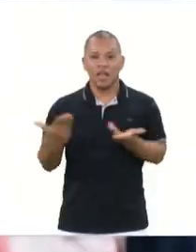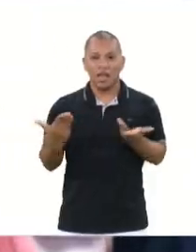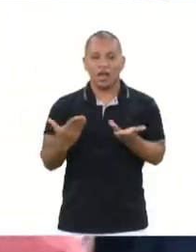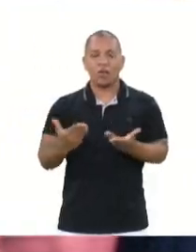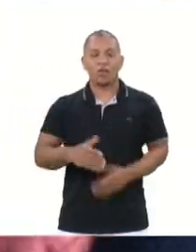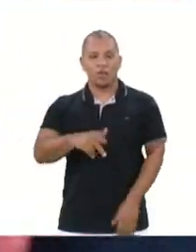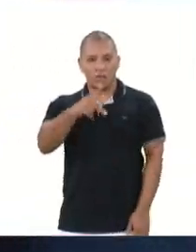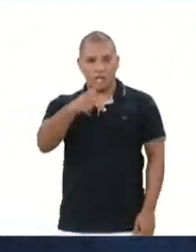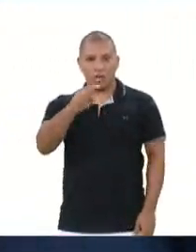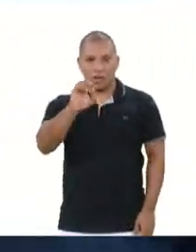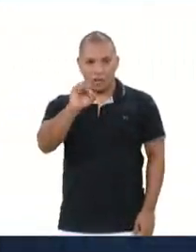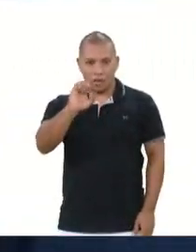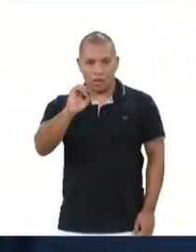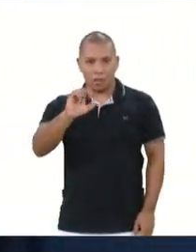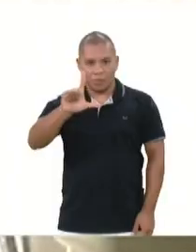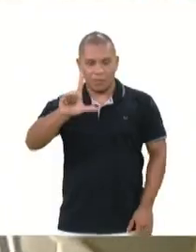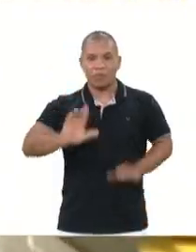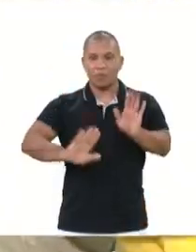PSOL. Obteve